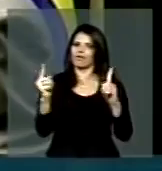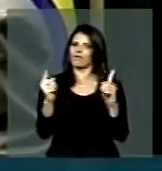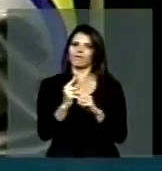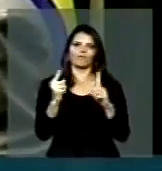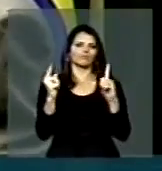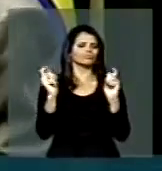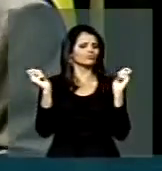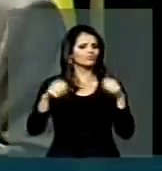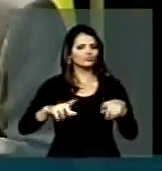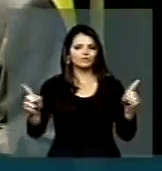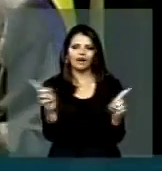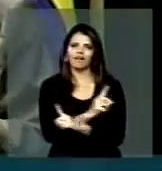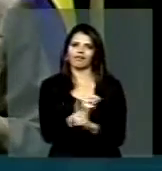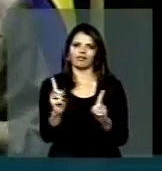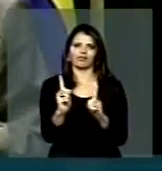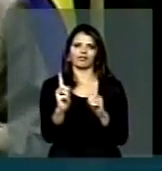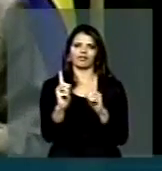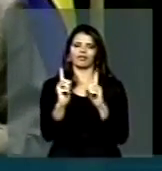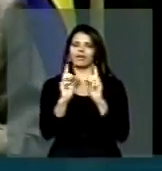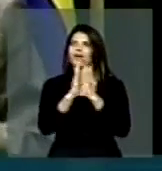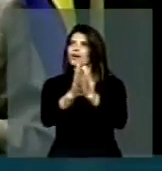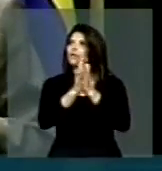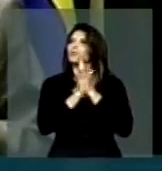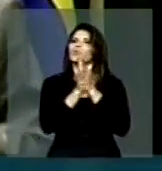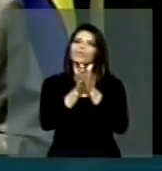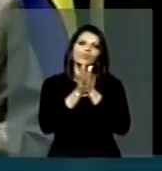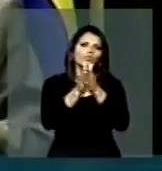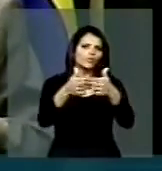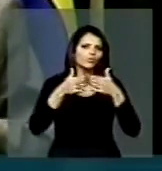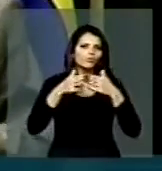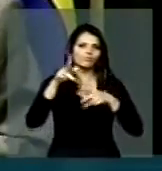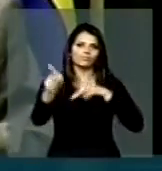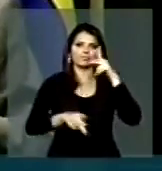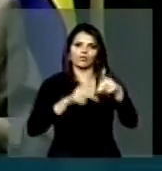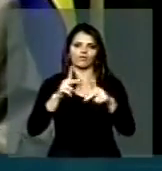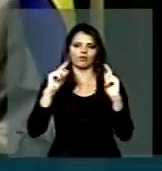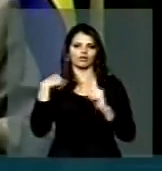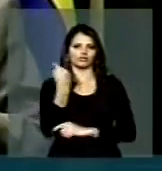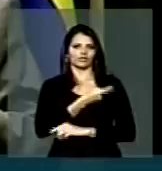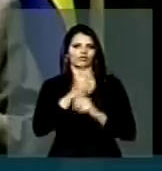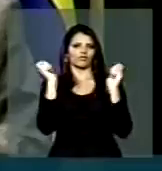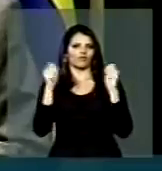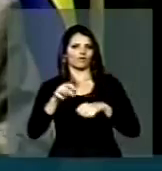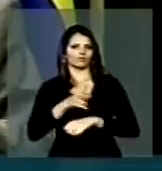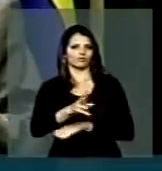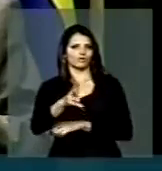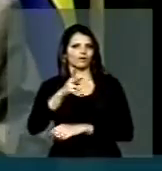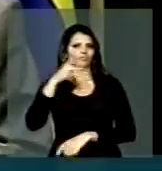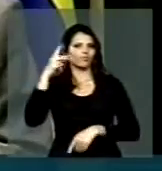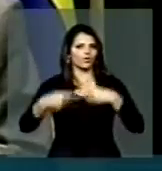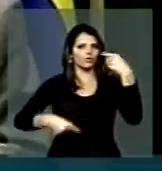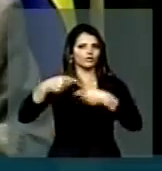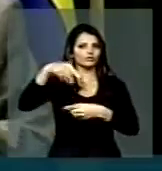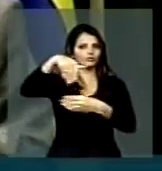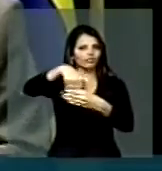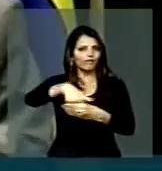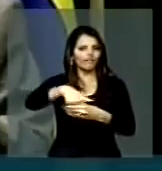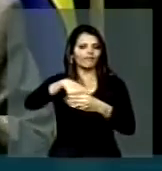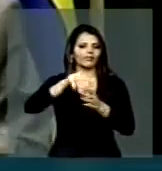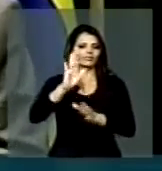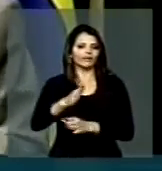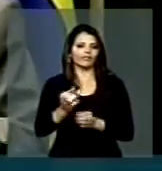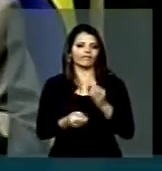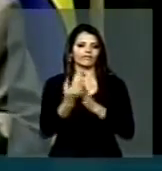dá mais. É clamoroso que nós não podemos conviver com um sistema político eleitoral que